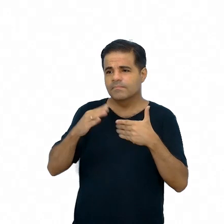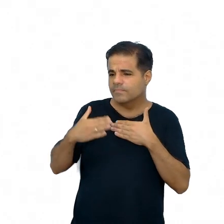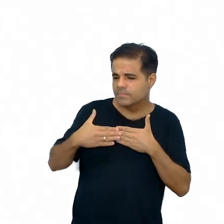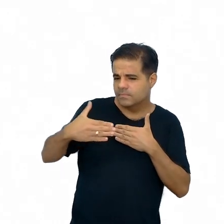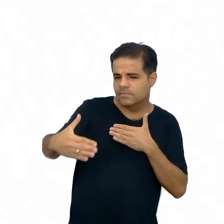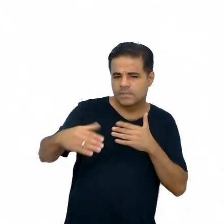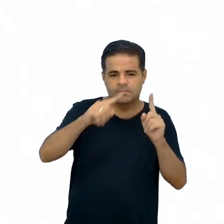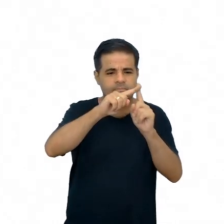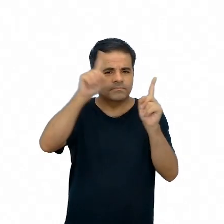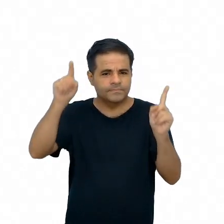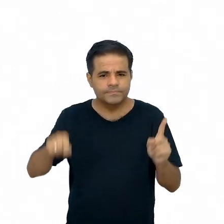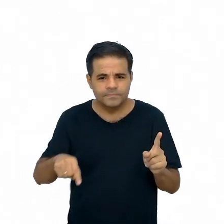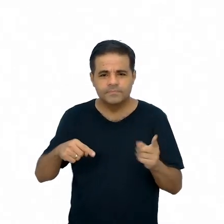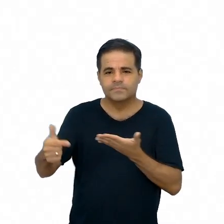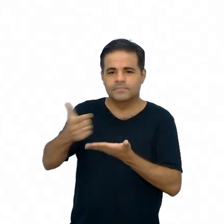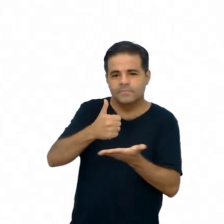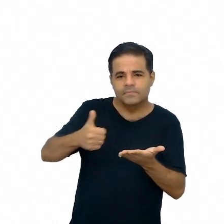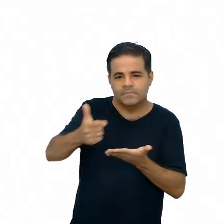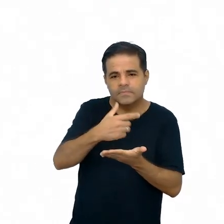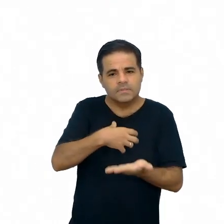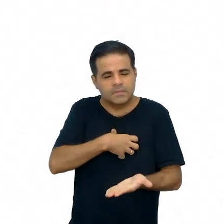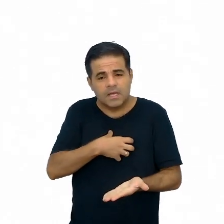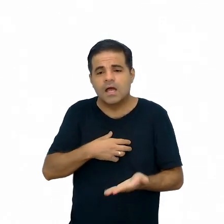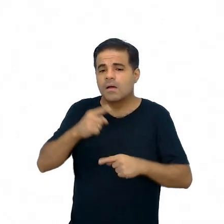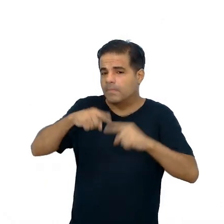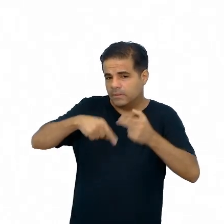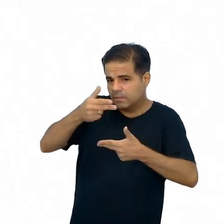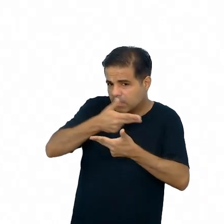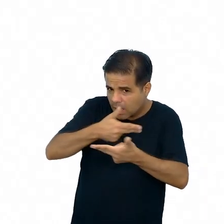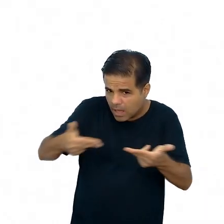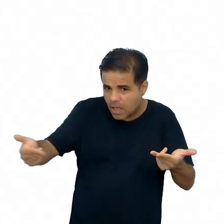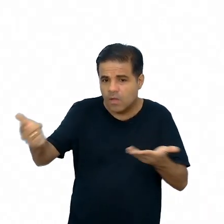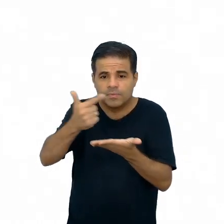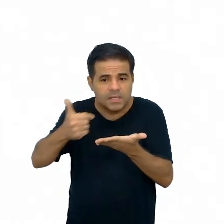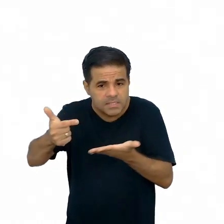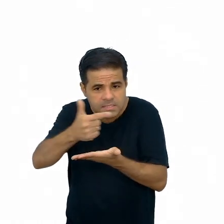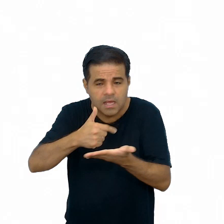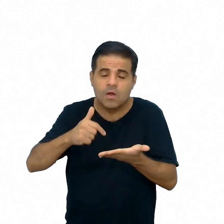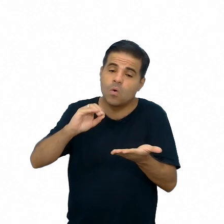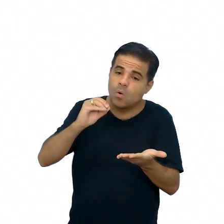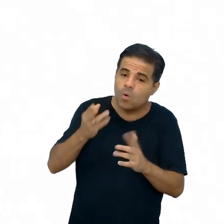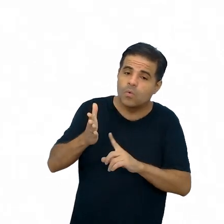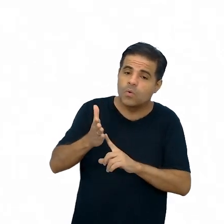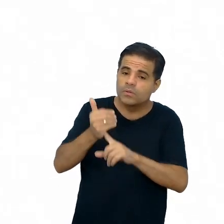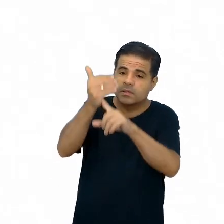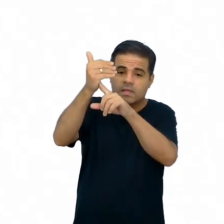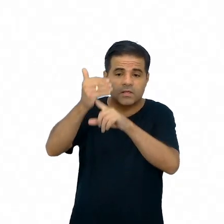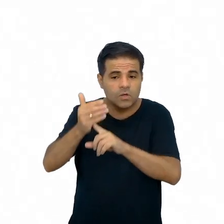ângulos, e desenhá-los utilizando material, o desenho ou